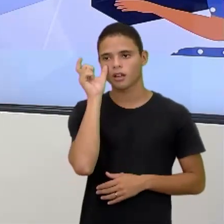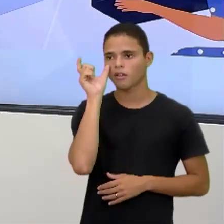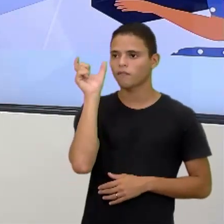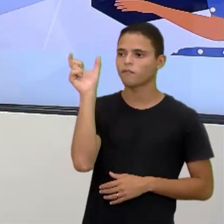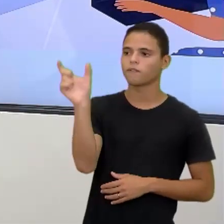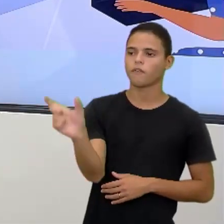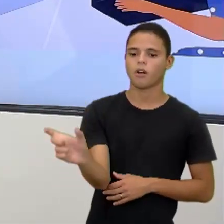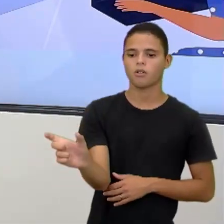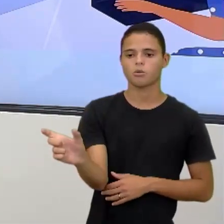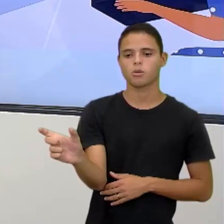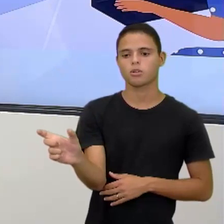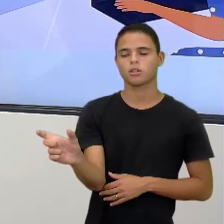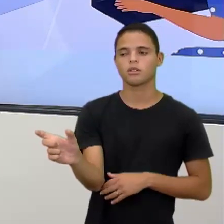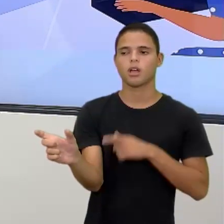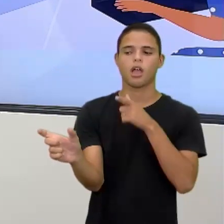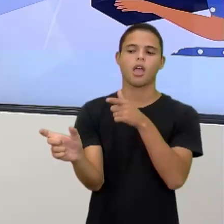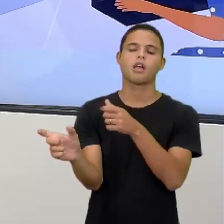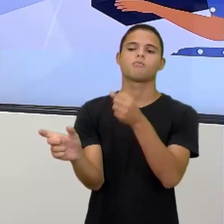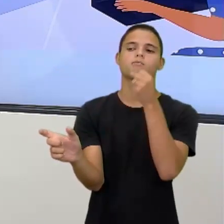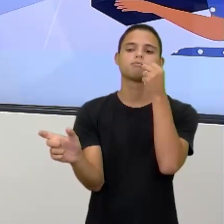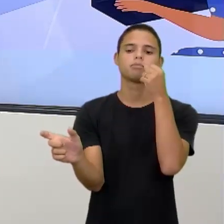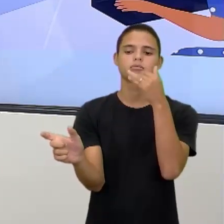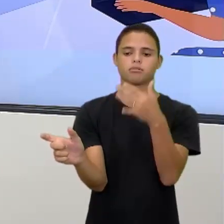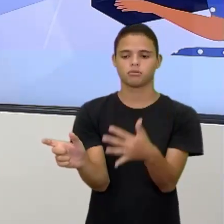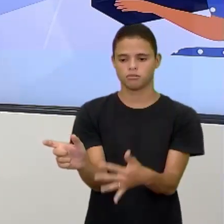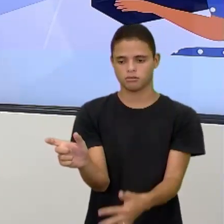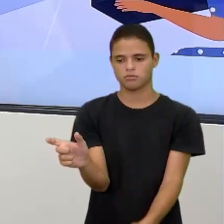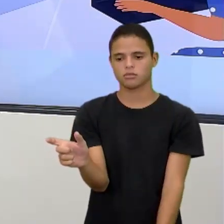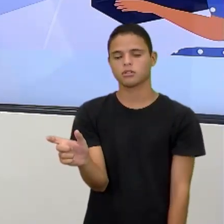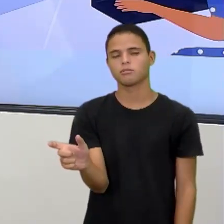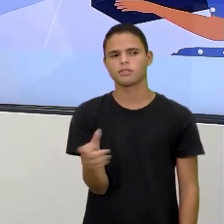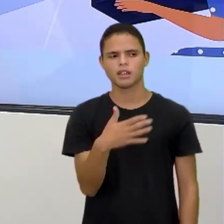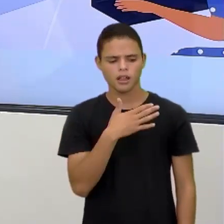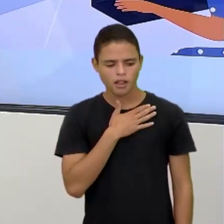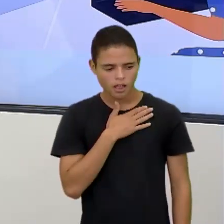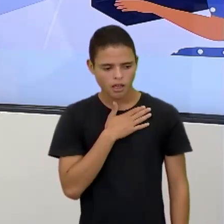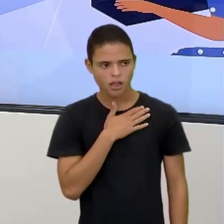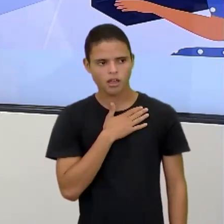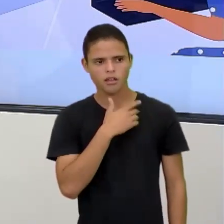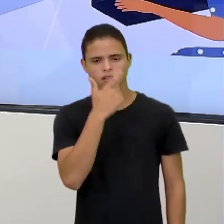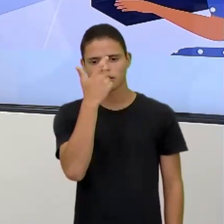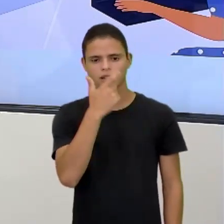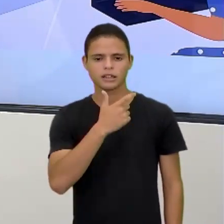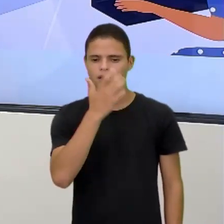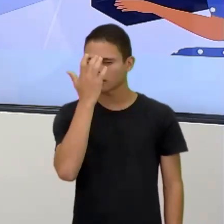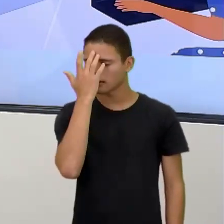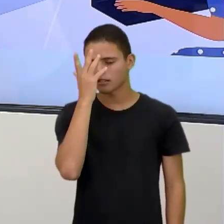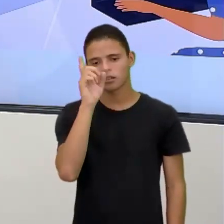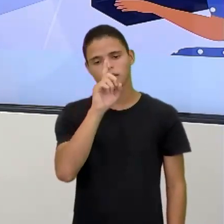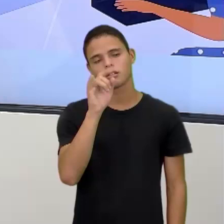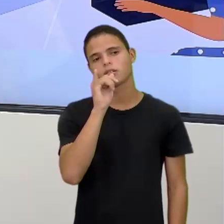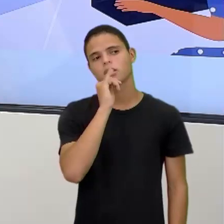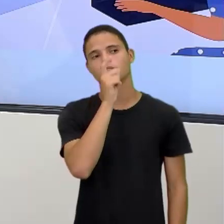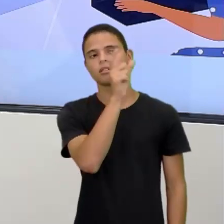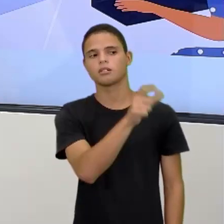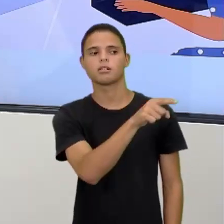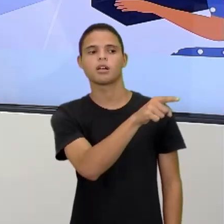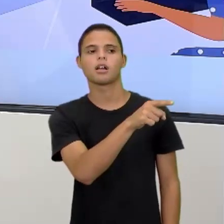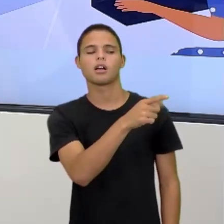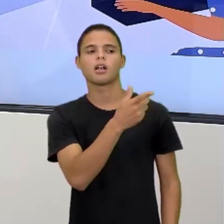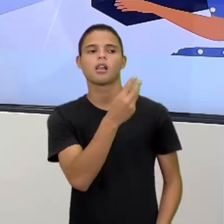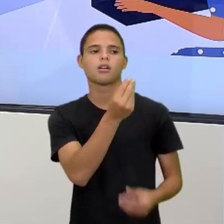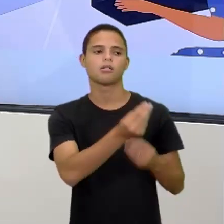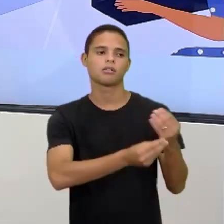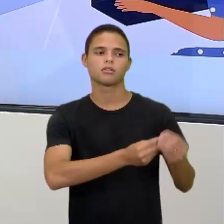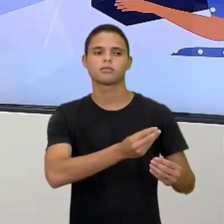Descrever o outro. Então, você tá falando de alguém, descreve essa pessoa. Aí você descreve. Fisicamente, descreve a personalidade e